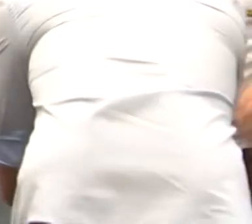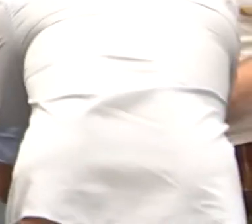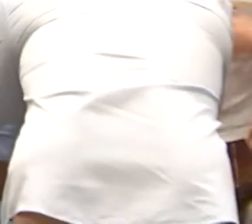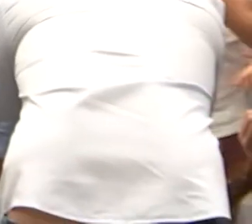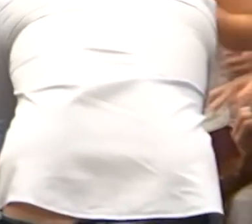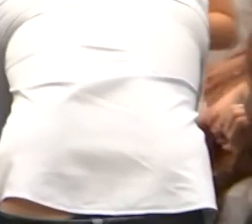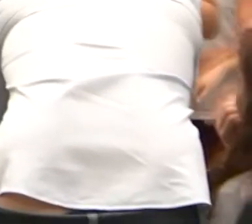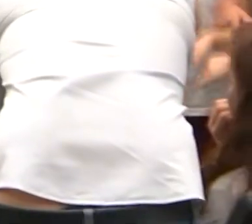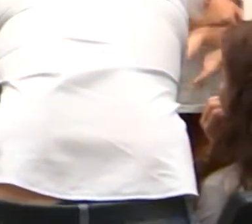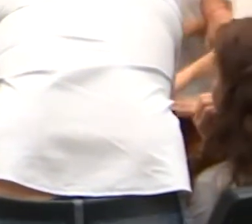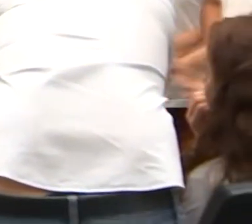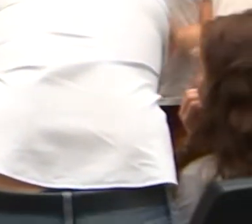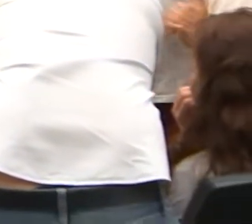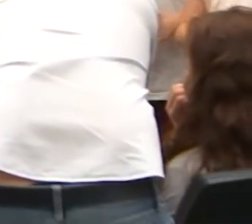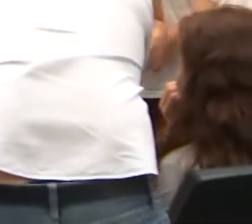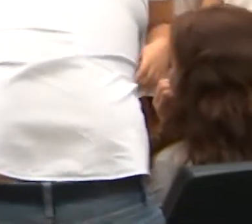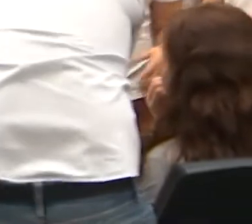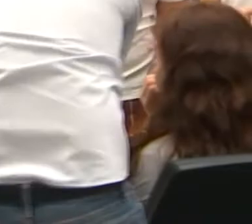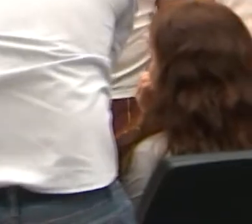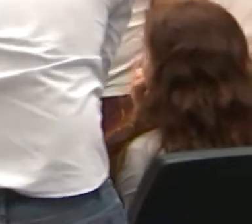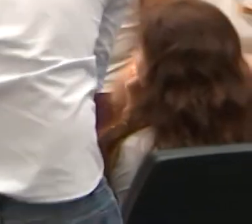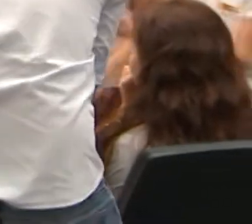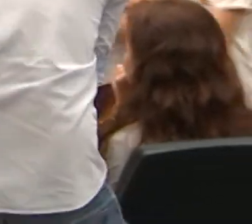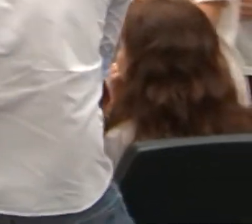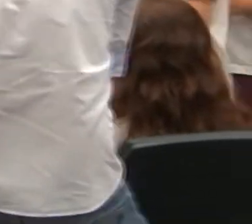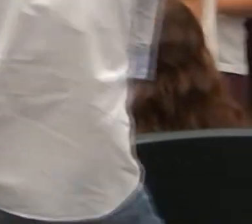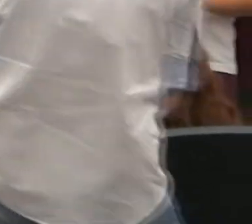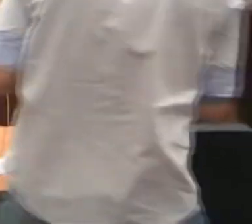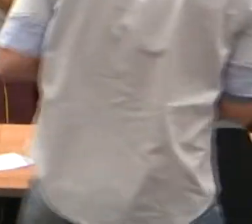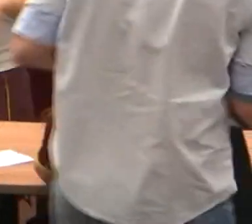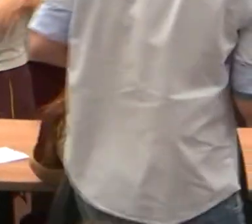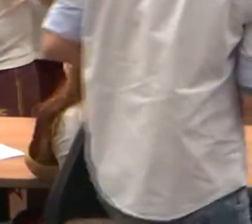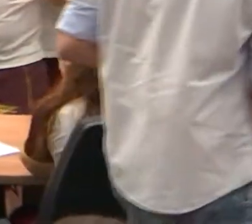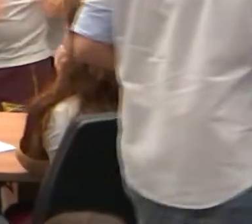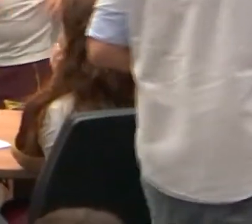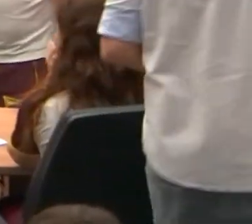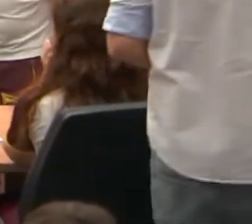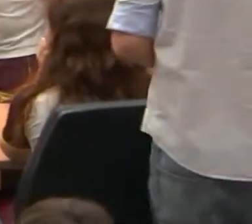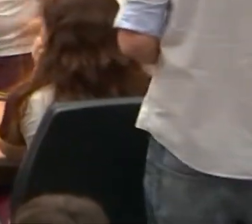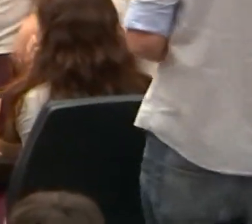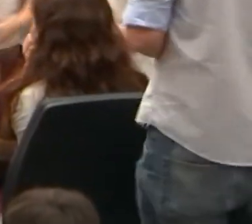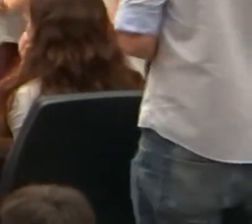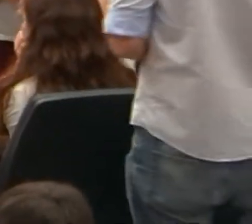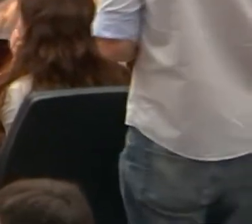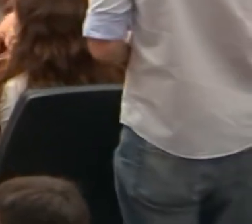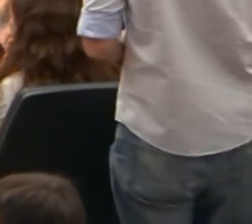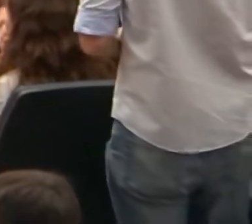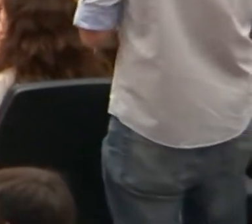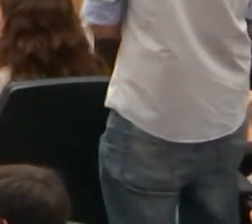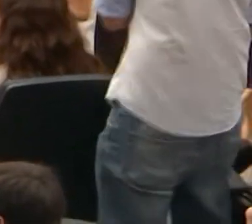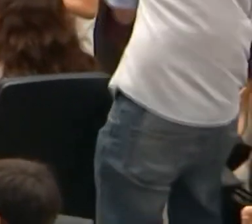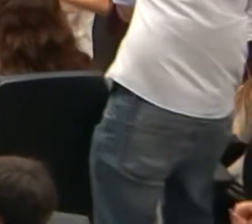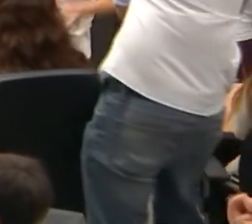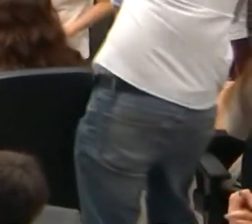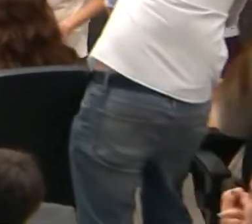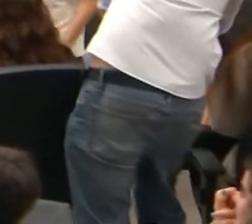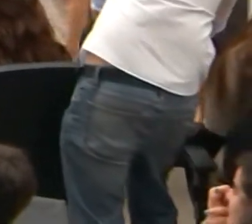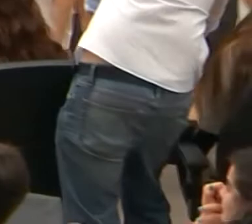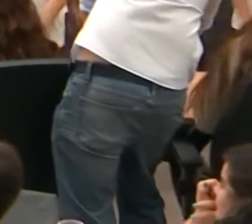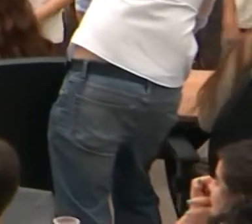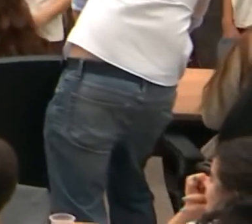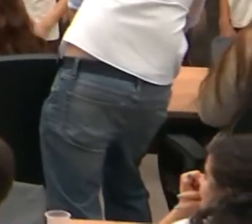excelente. E para encerrar em grande estilo, a cerimônia teve até a participação de um coral infantil.